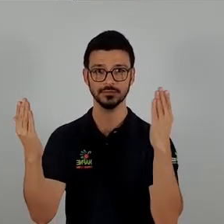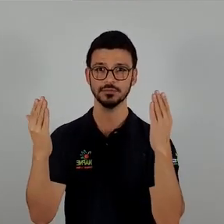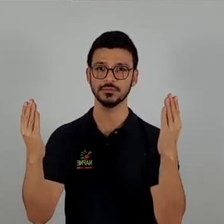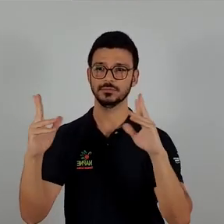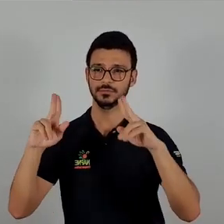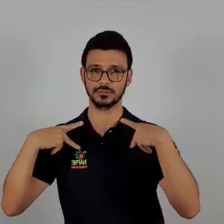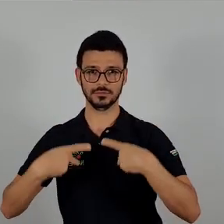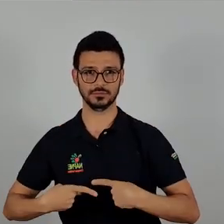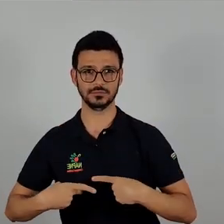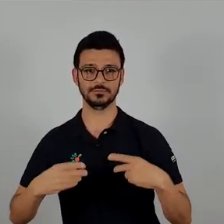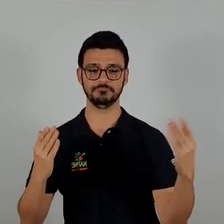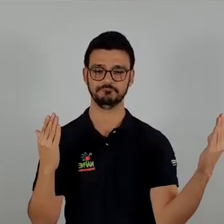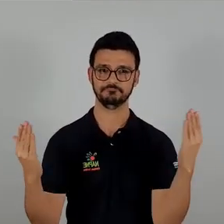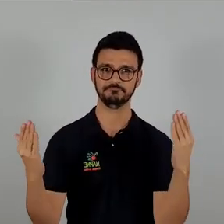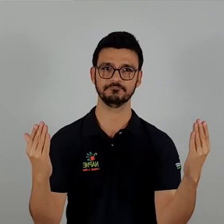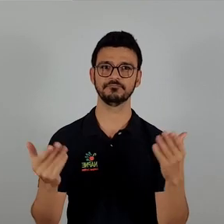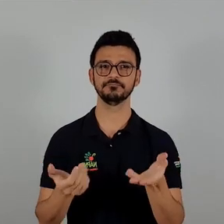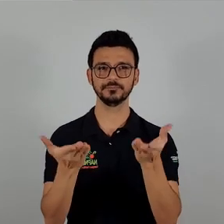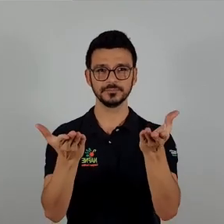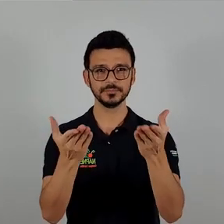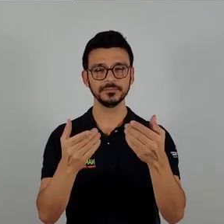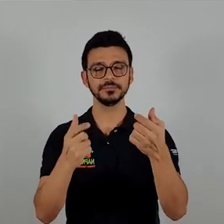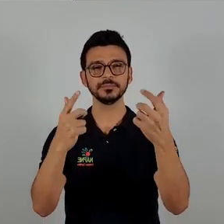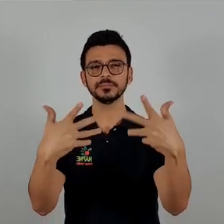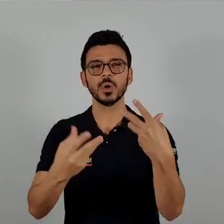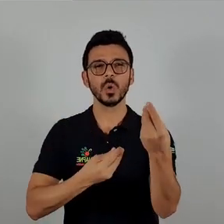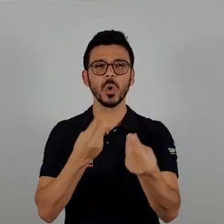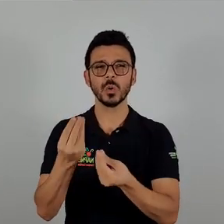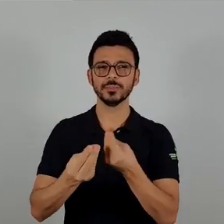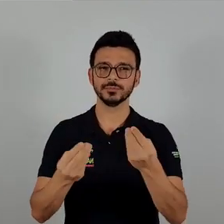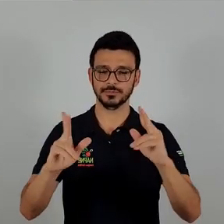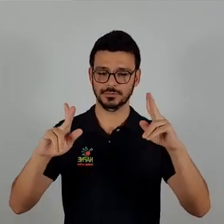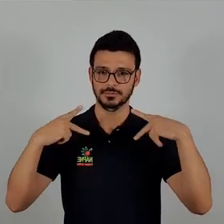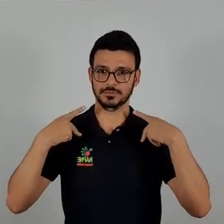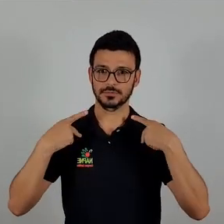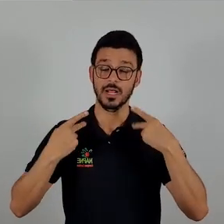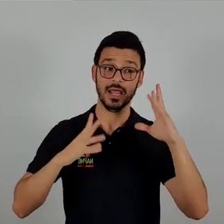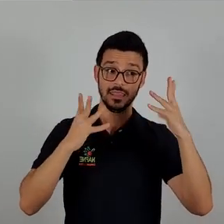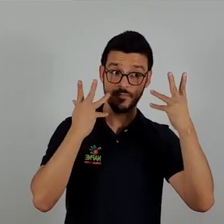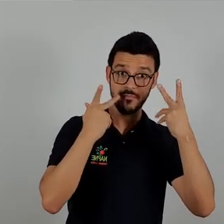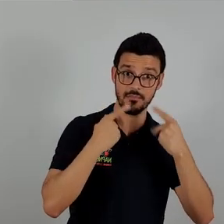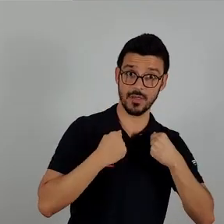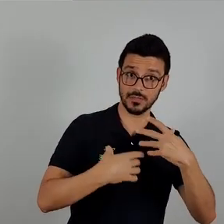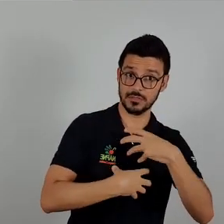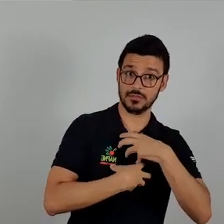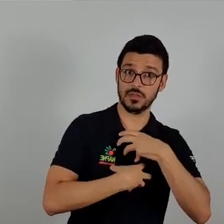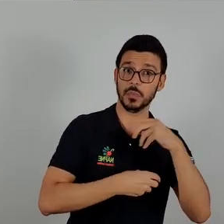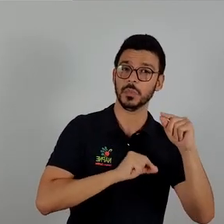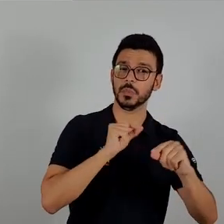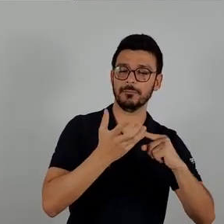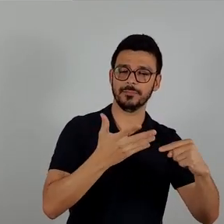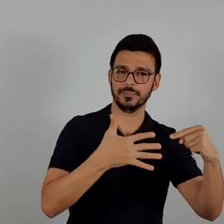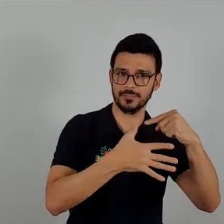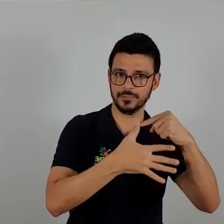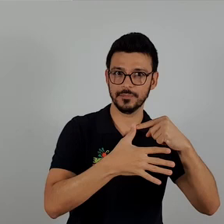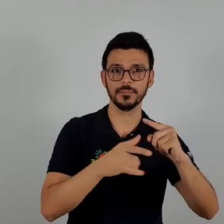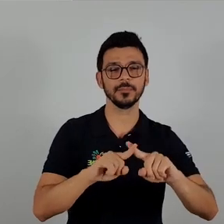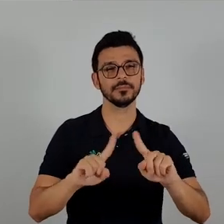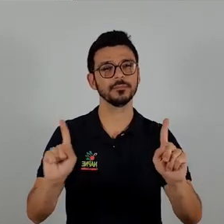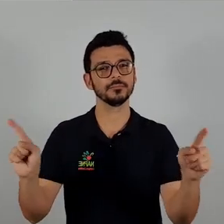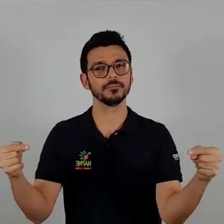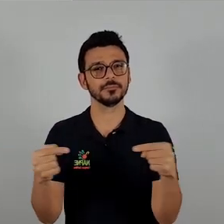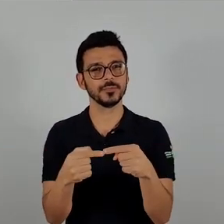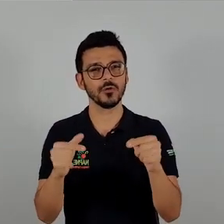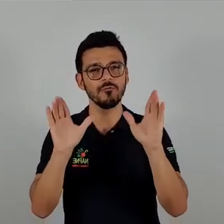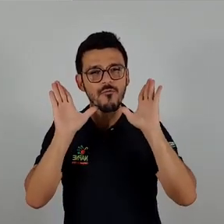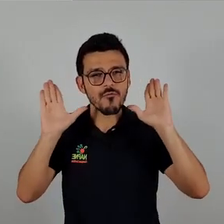ênfase nessa questão da medicina veterinária. Então, atualmente sou professor na Universidade